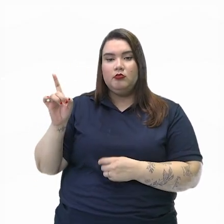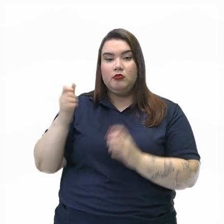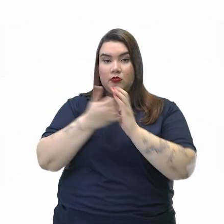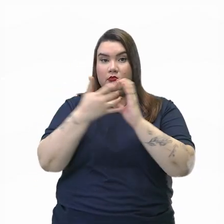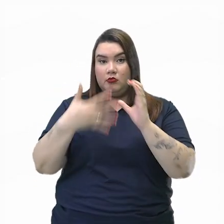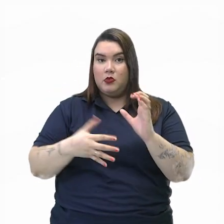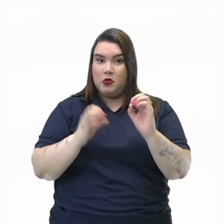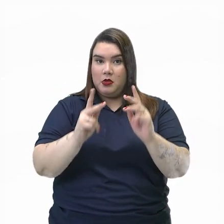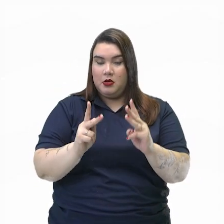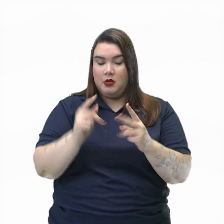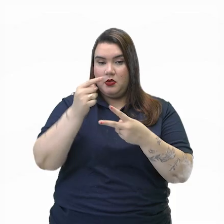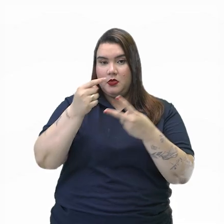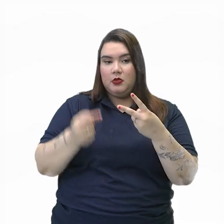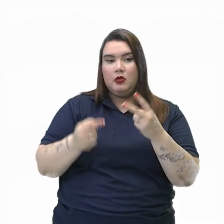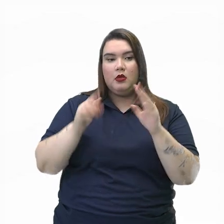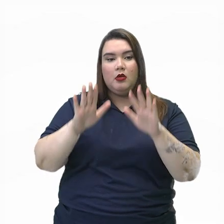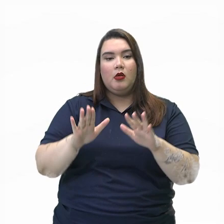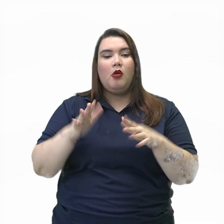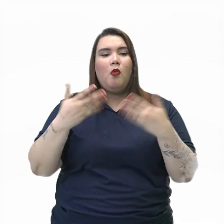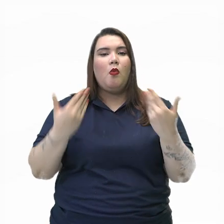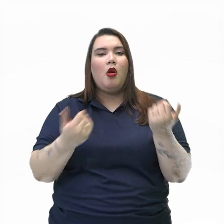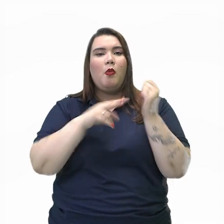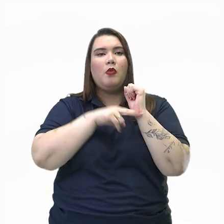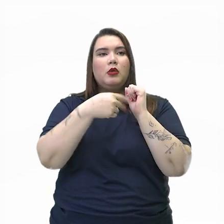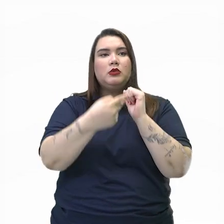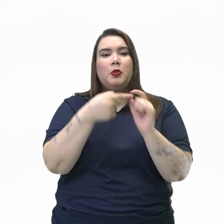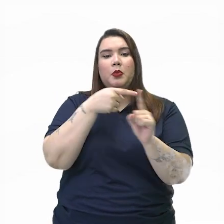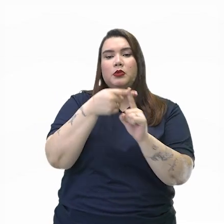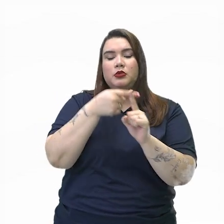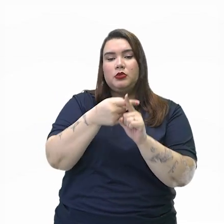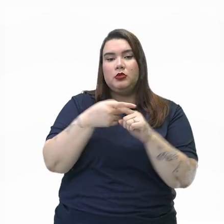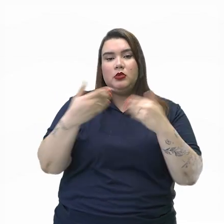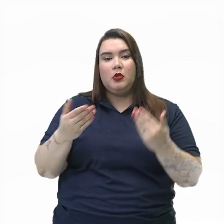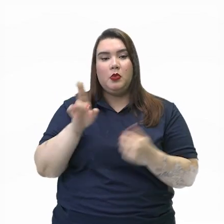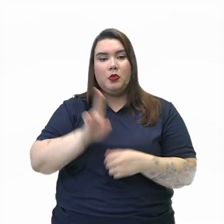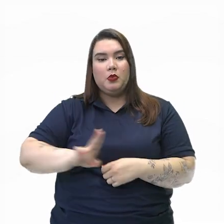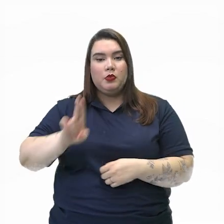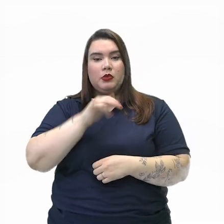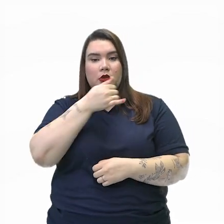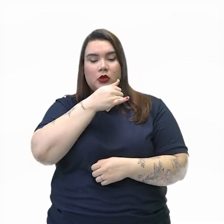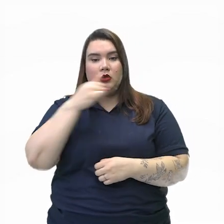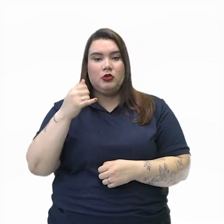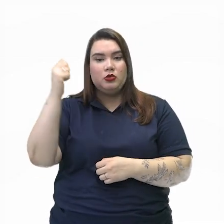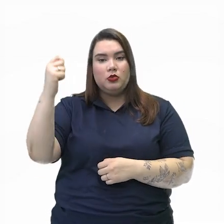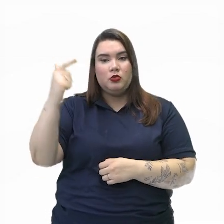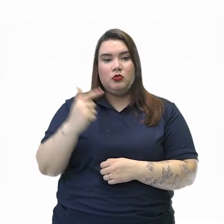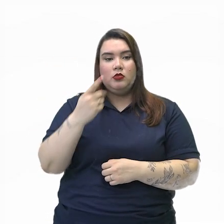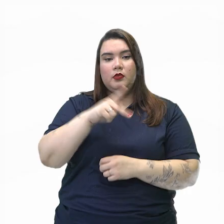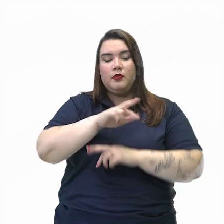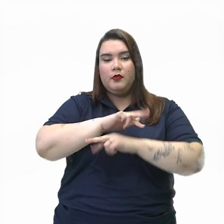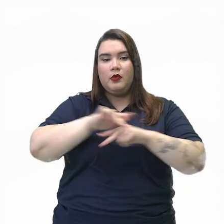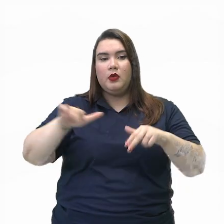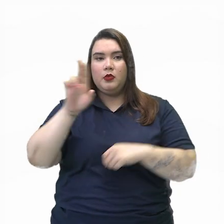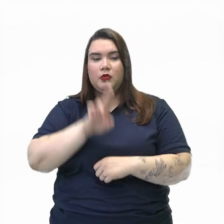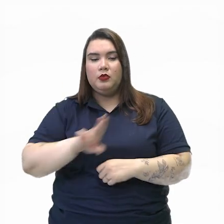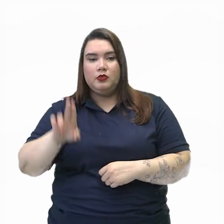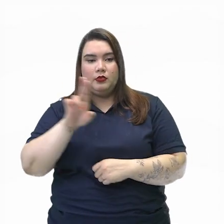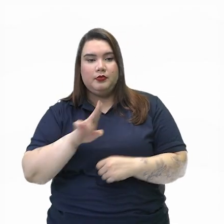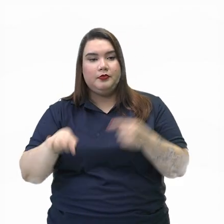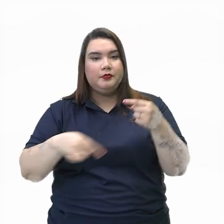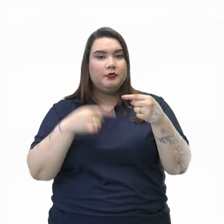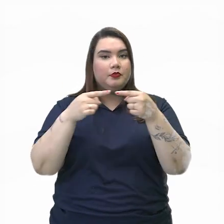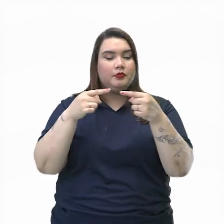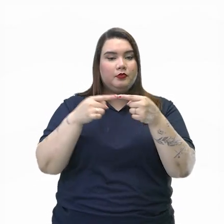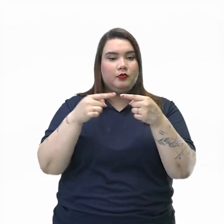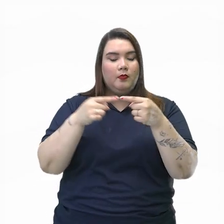foram as características. E as vantagens? Vantagens da energia solar em seus